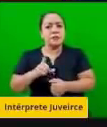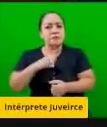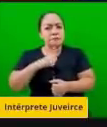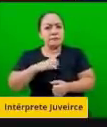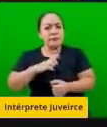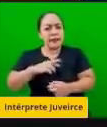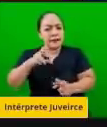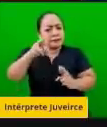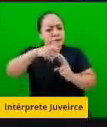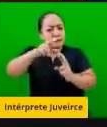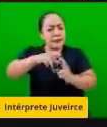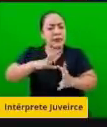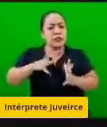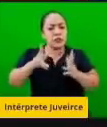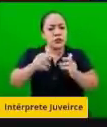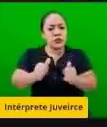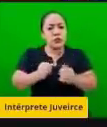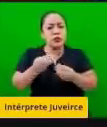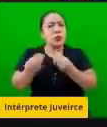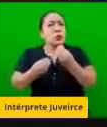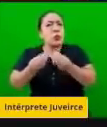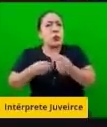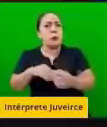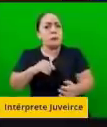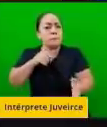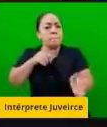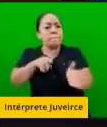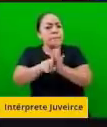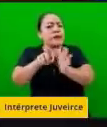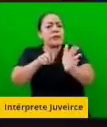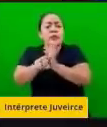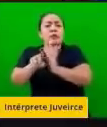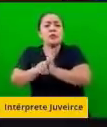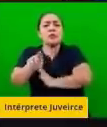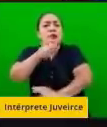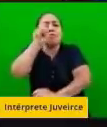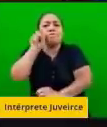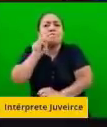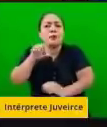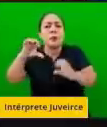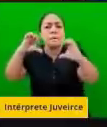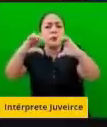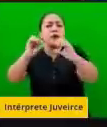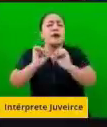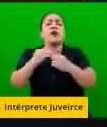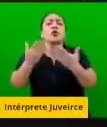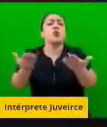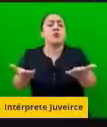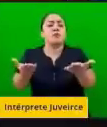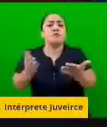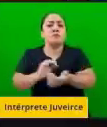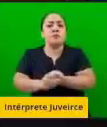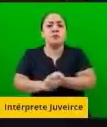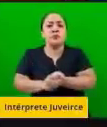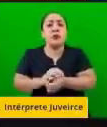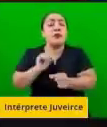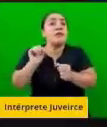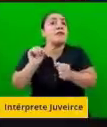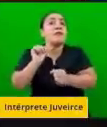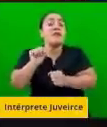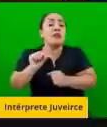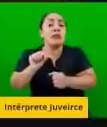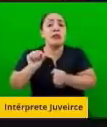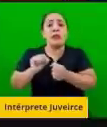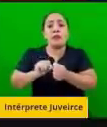posso interrogar essas fontes? A partir de algumas perguntas elementares, tais como: quem a criou? Quando ela